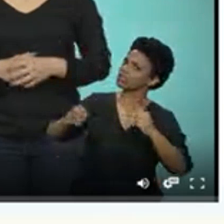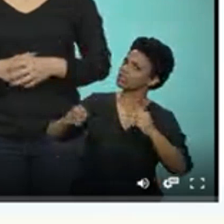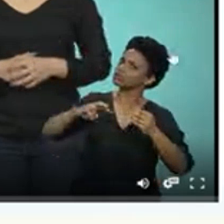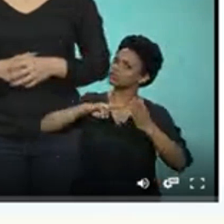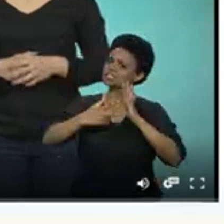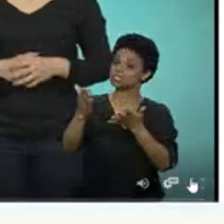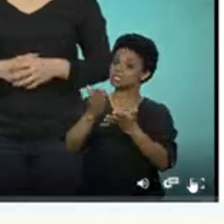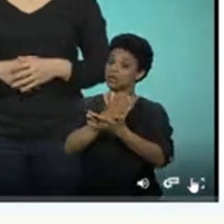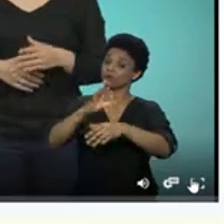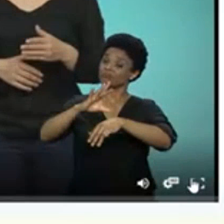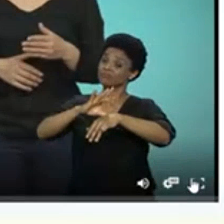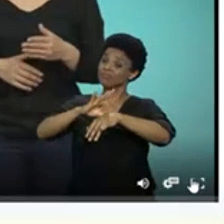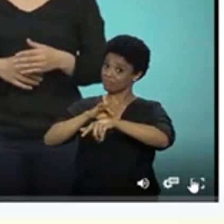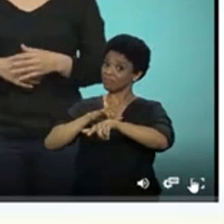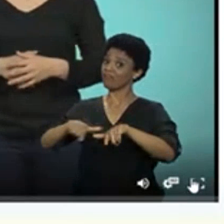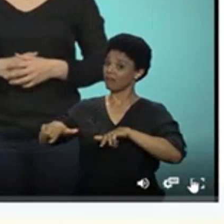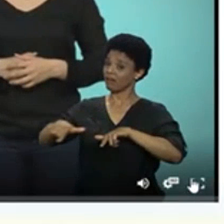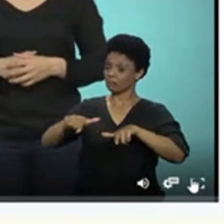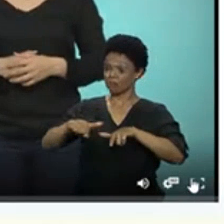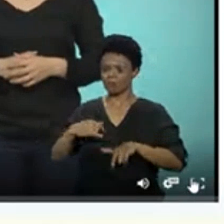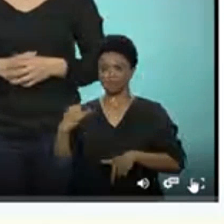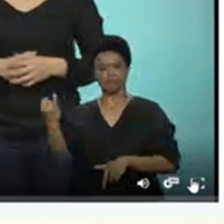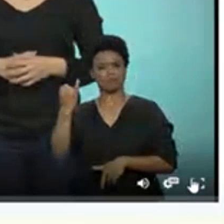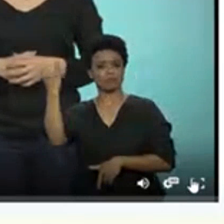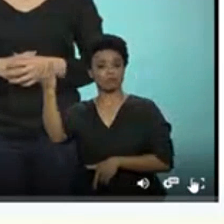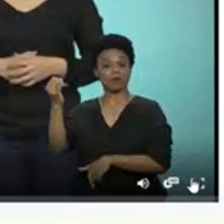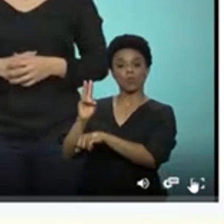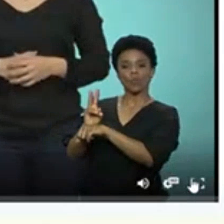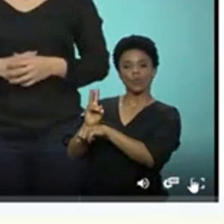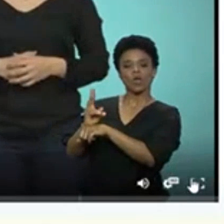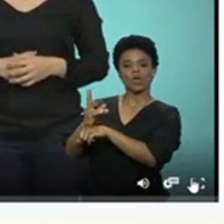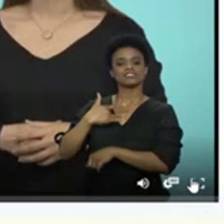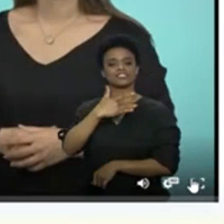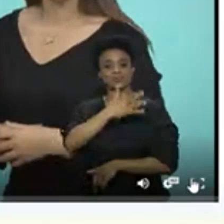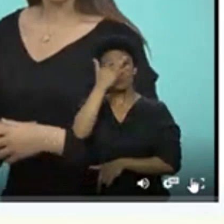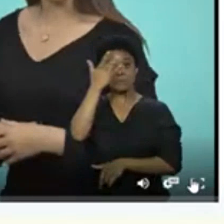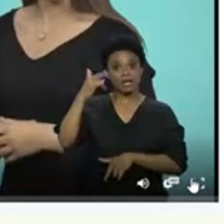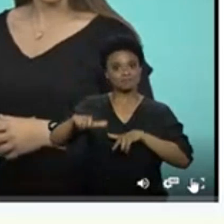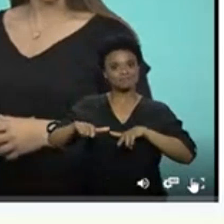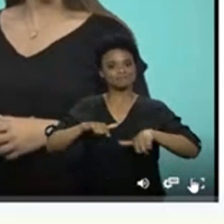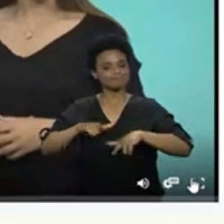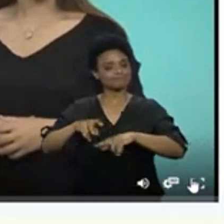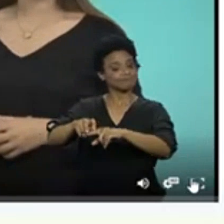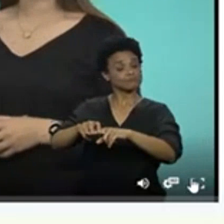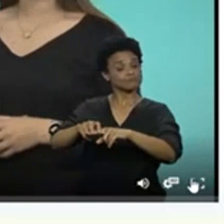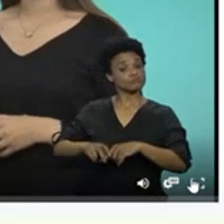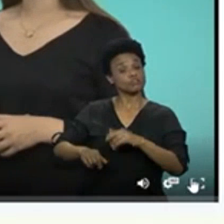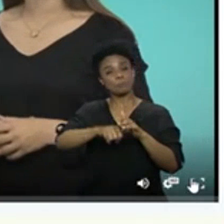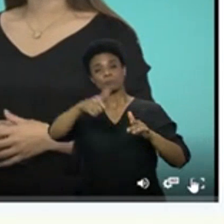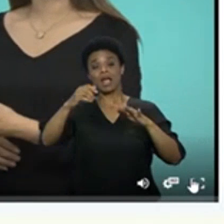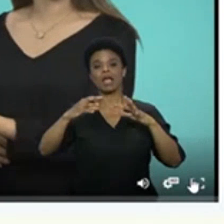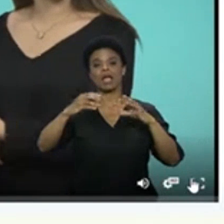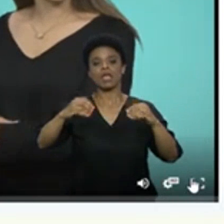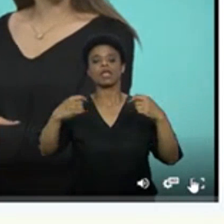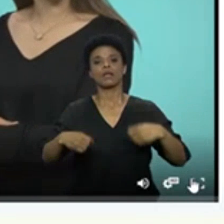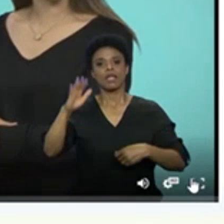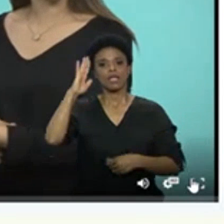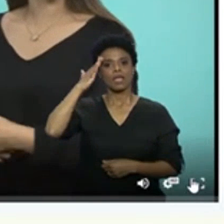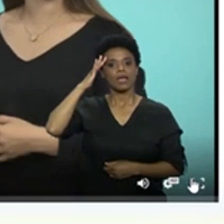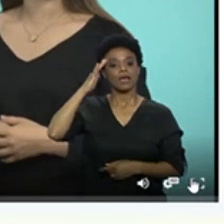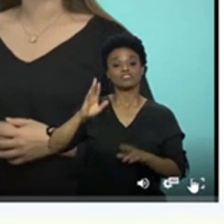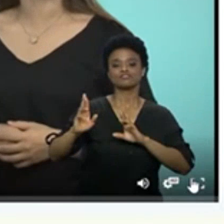Tá bom. principais doenças ocupacionais é essencial para preservar a saúde do trabalhador. E para isso, primeiramente, precisamos entender